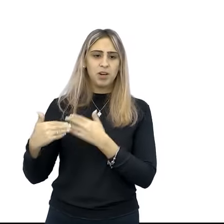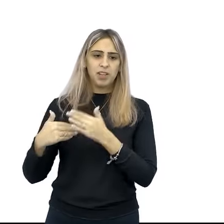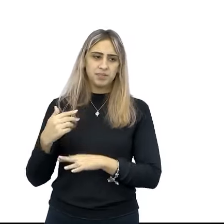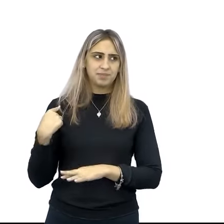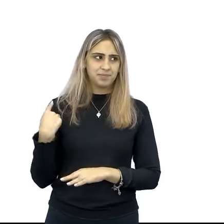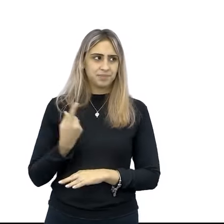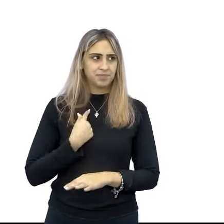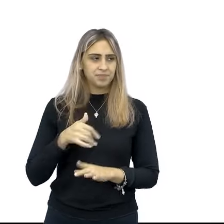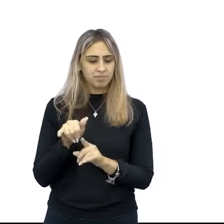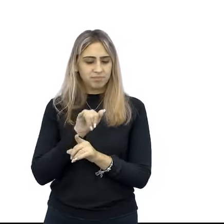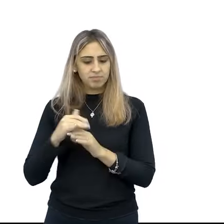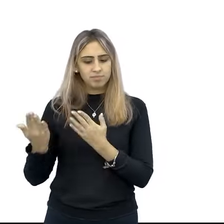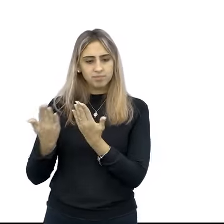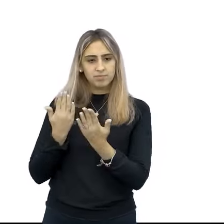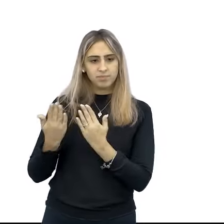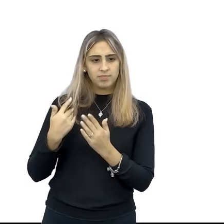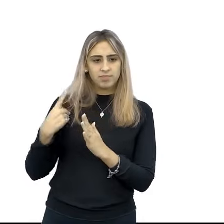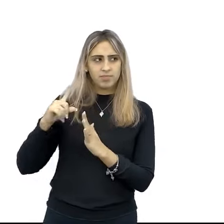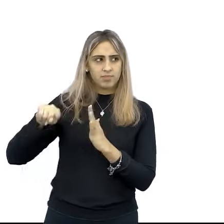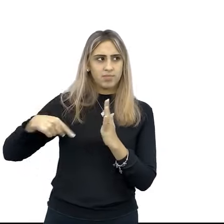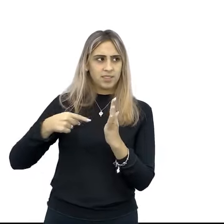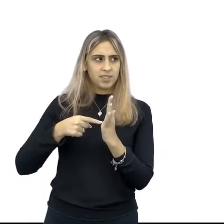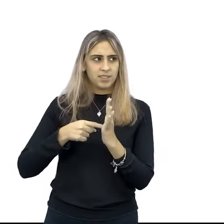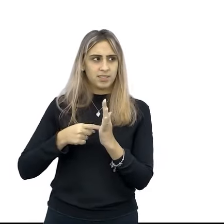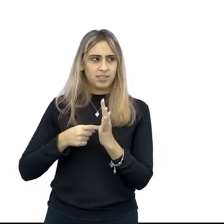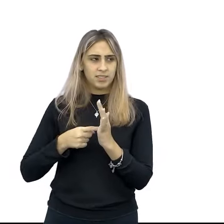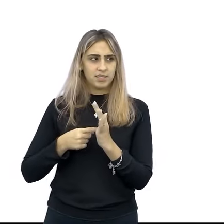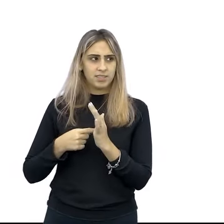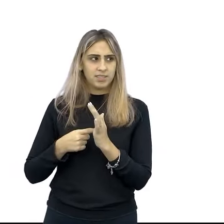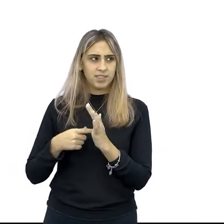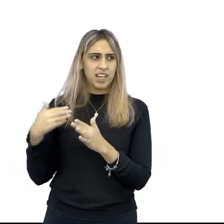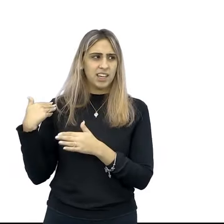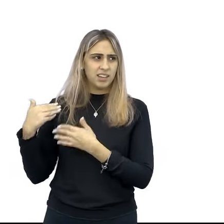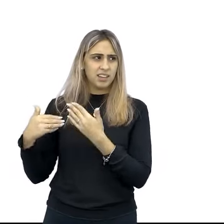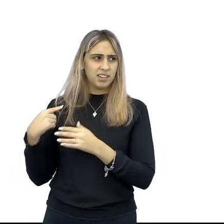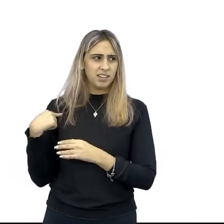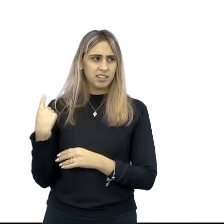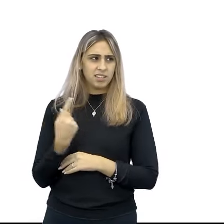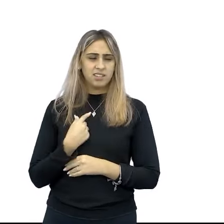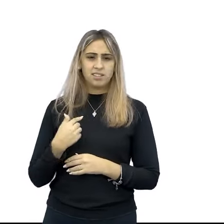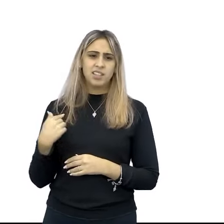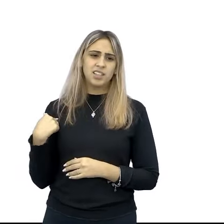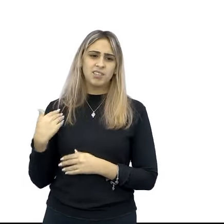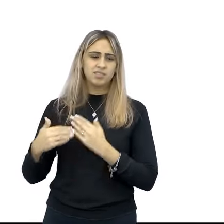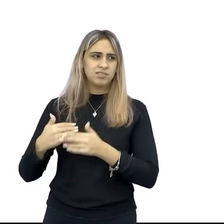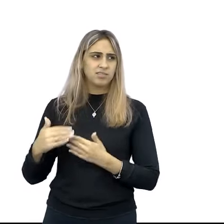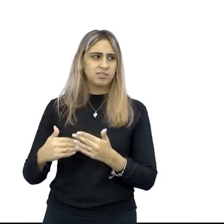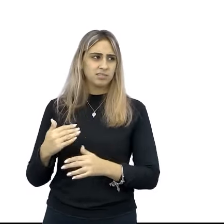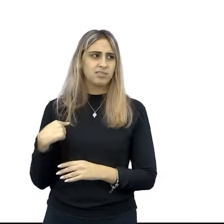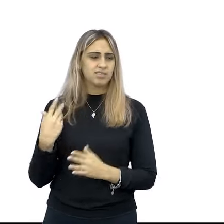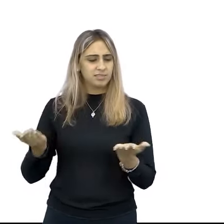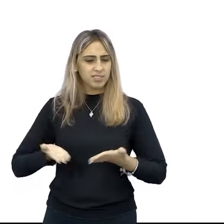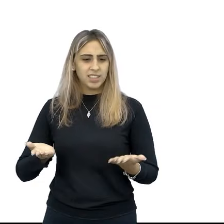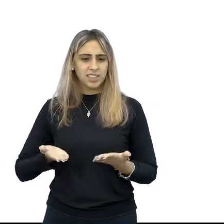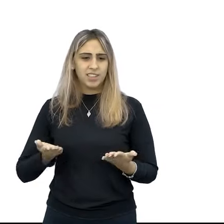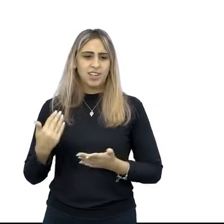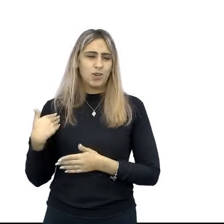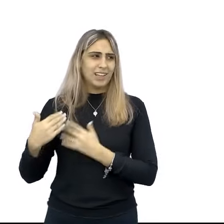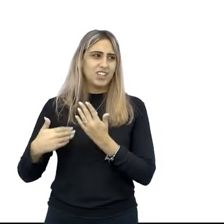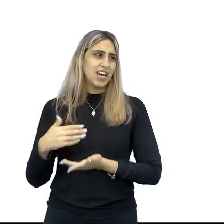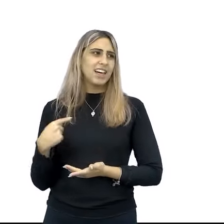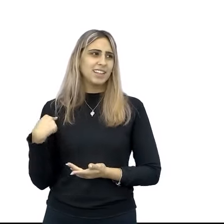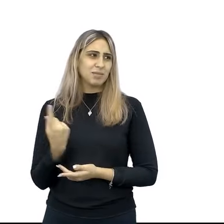sejam capazes de inferir aí o remetente e o destinatário da carta 1. Agora, a carta